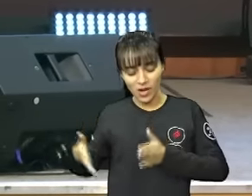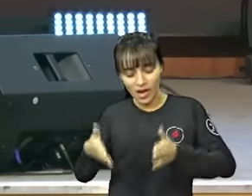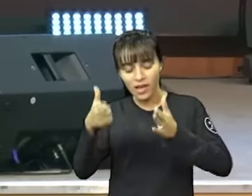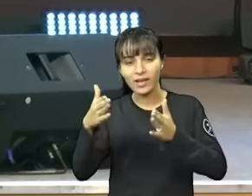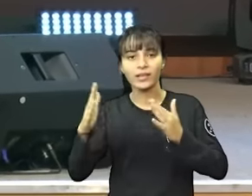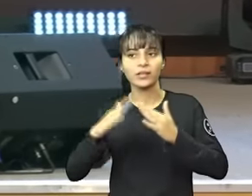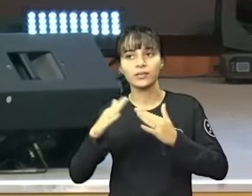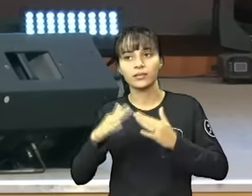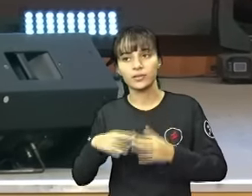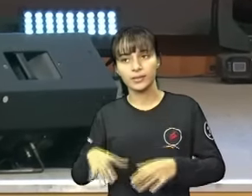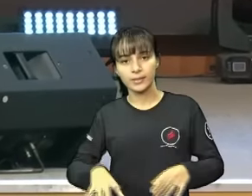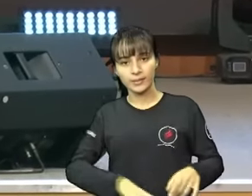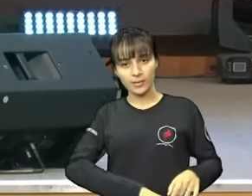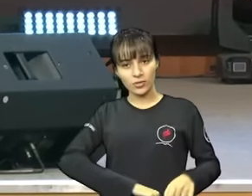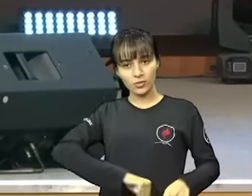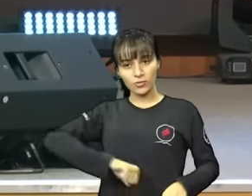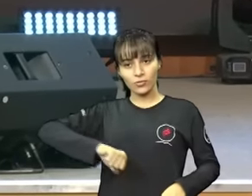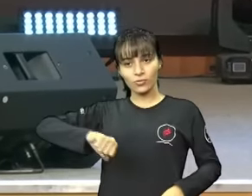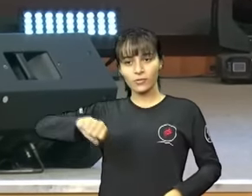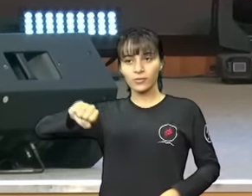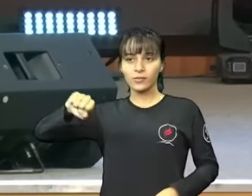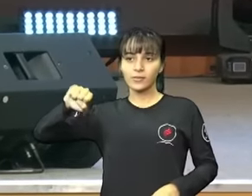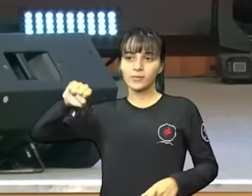quando ele passou a dizer